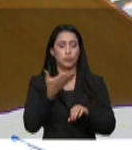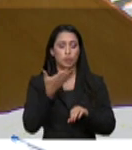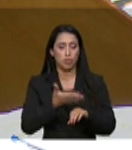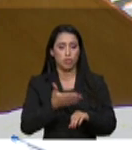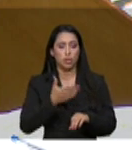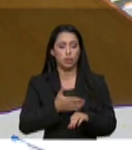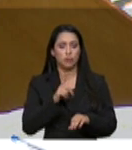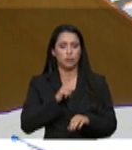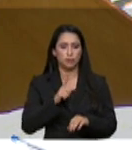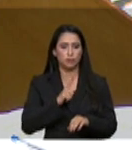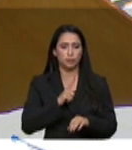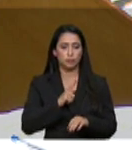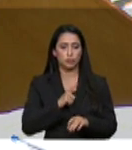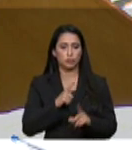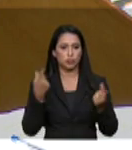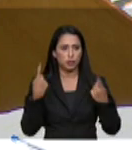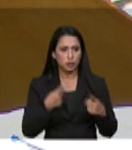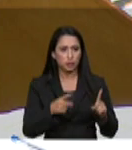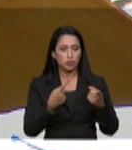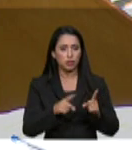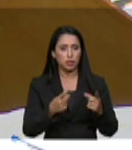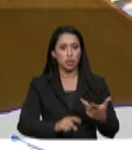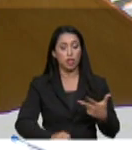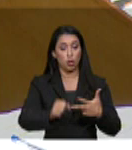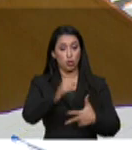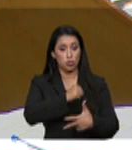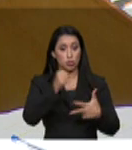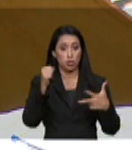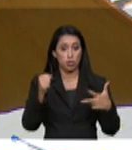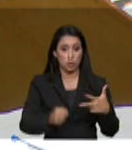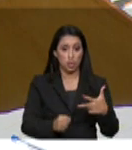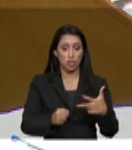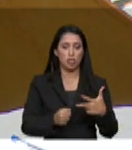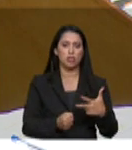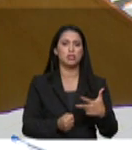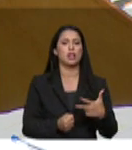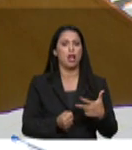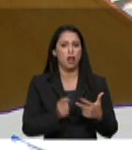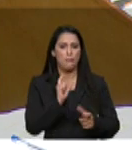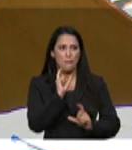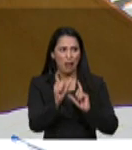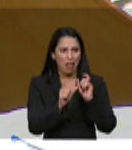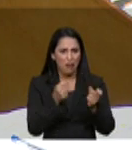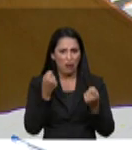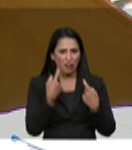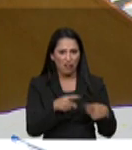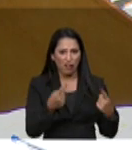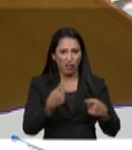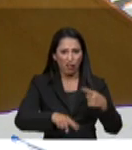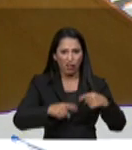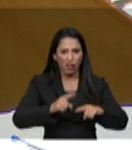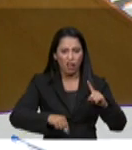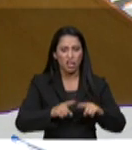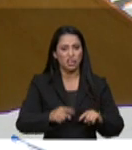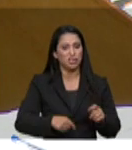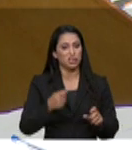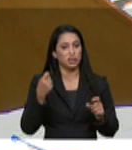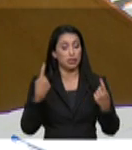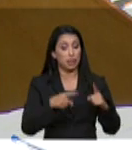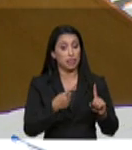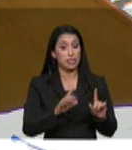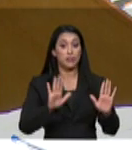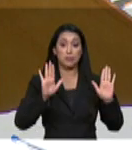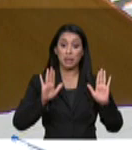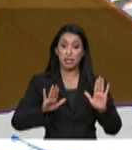fez duras críticas aos poderes constitucionais Sem dúvida com expressões chulas e agressivas mas indubitavelmente